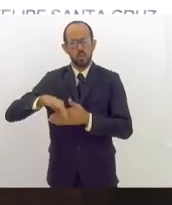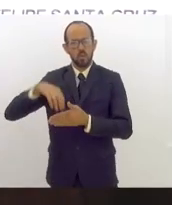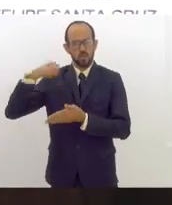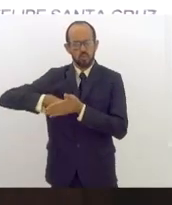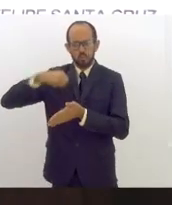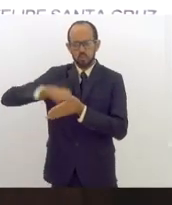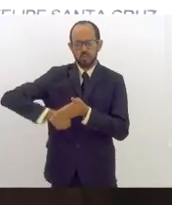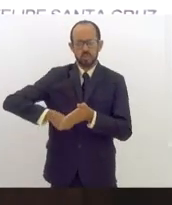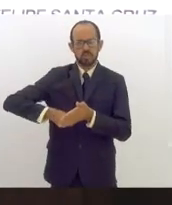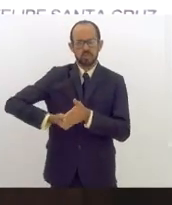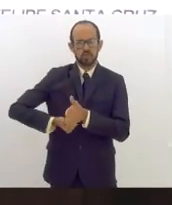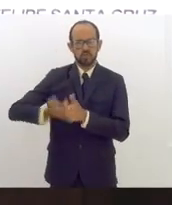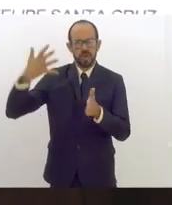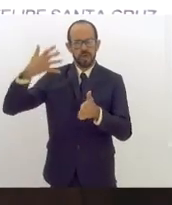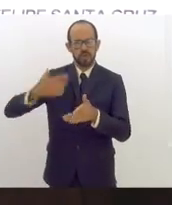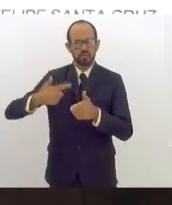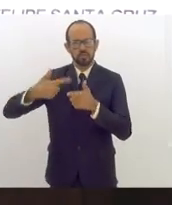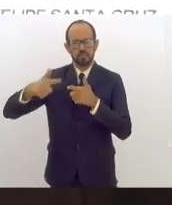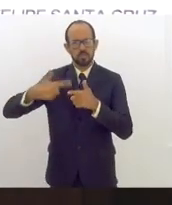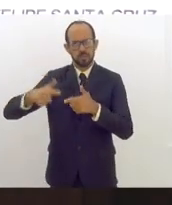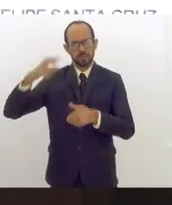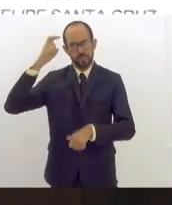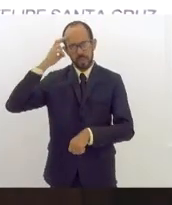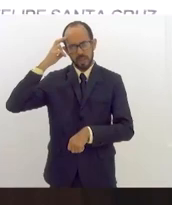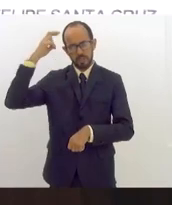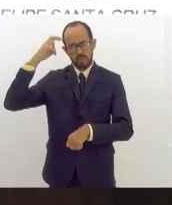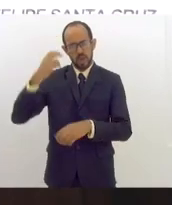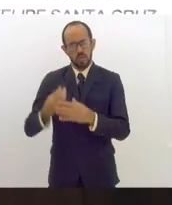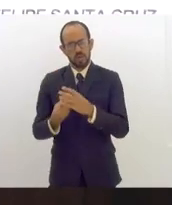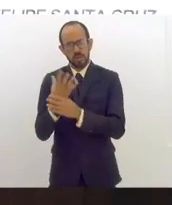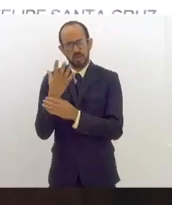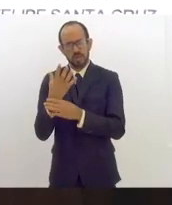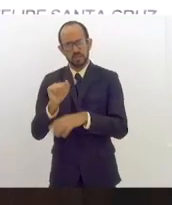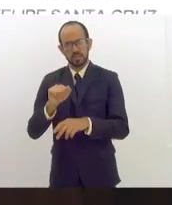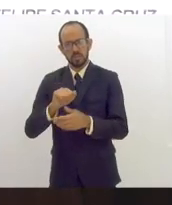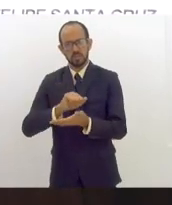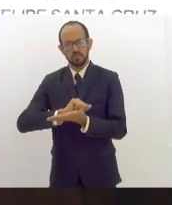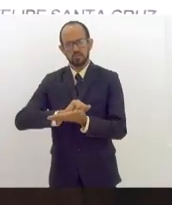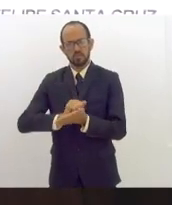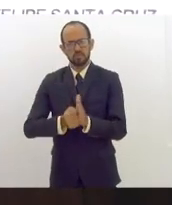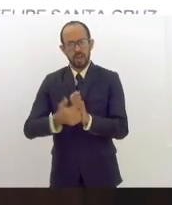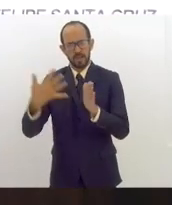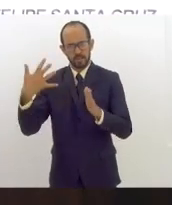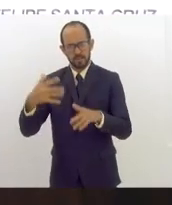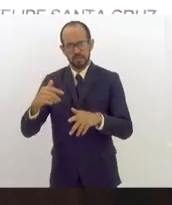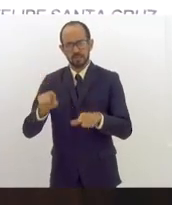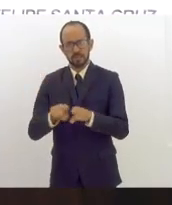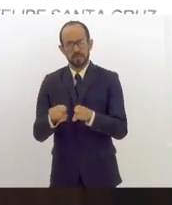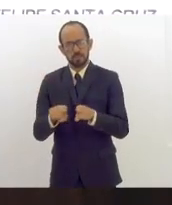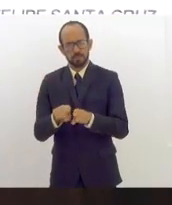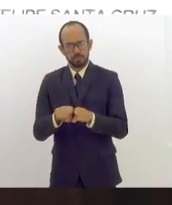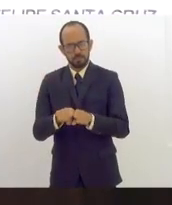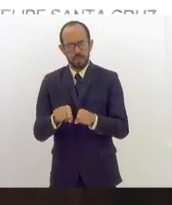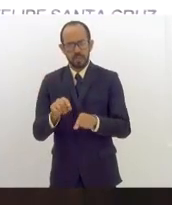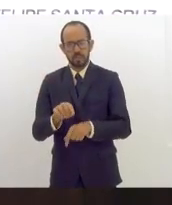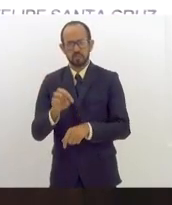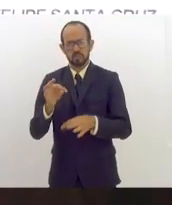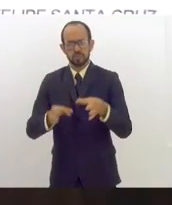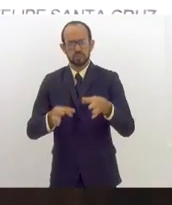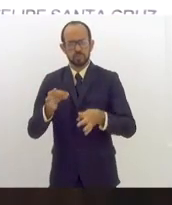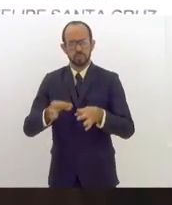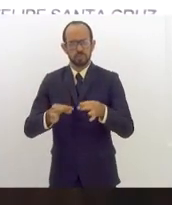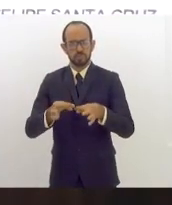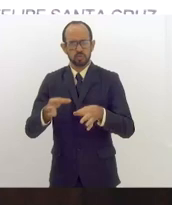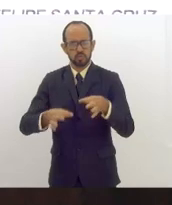questões questões intelectuais questão da produção cultural ocupa cargos importantes no nos tribunais superiores e